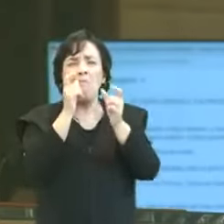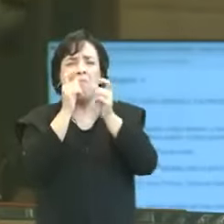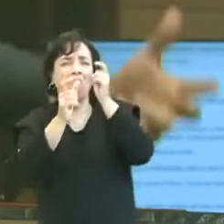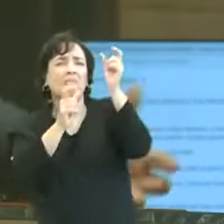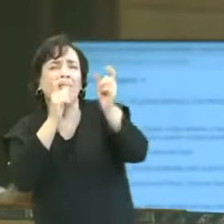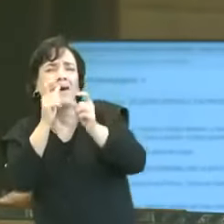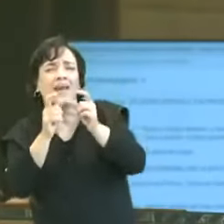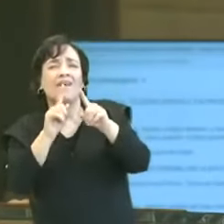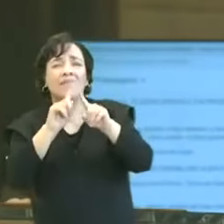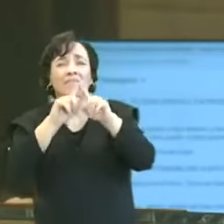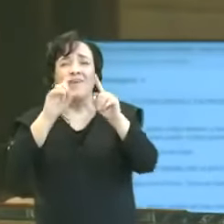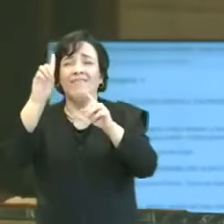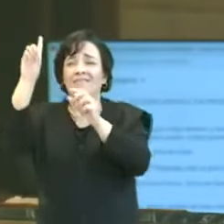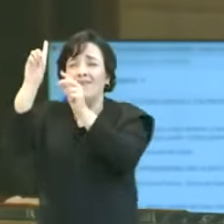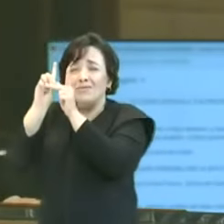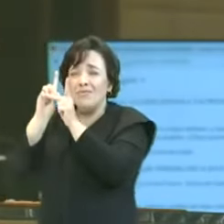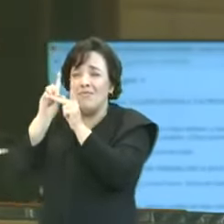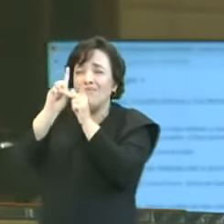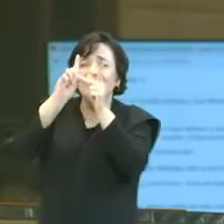nos provoque.